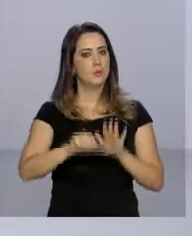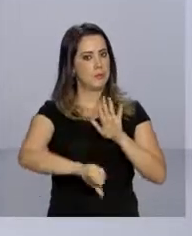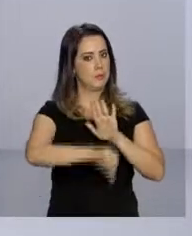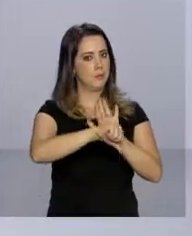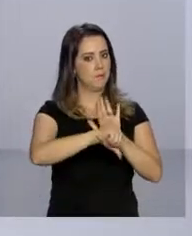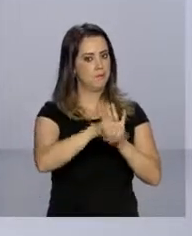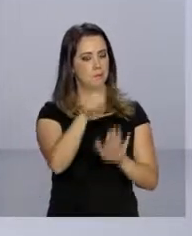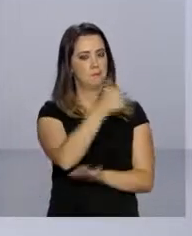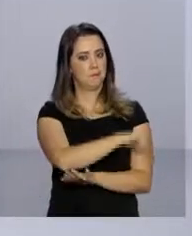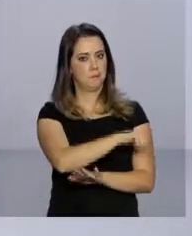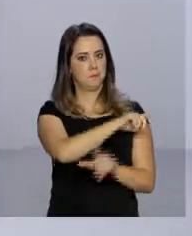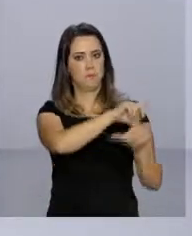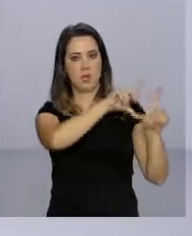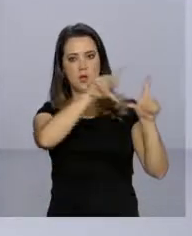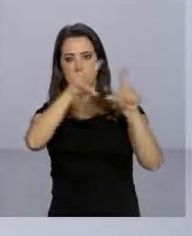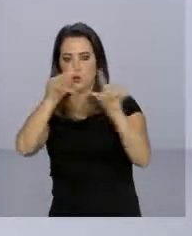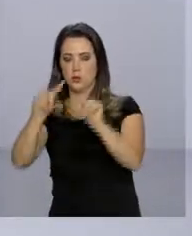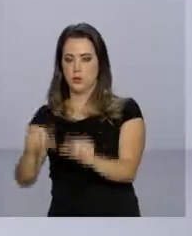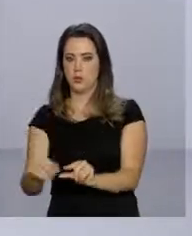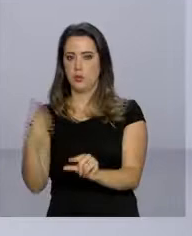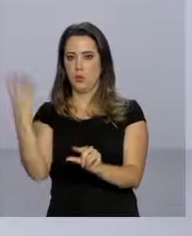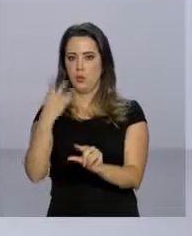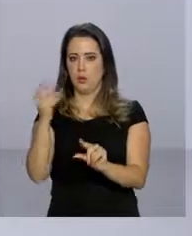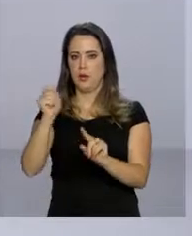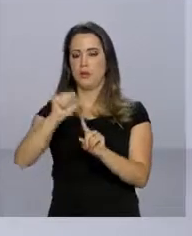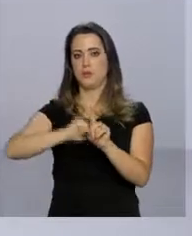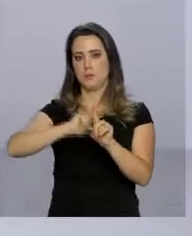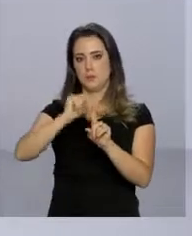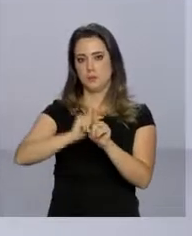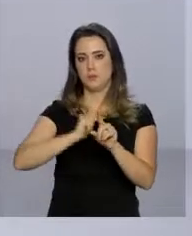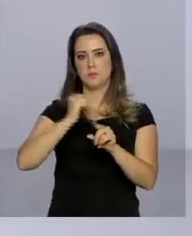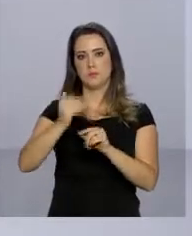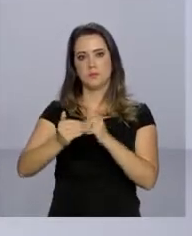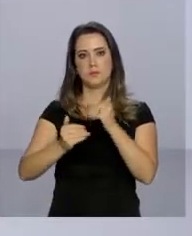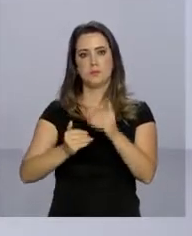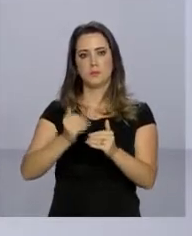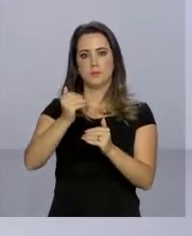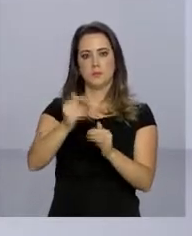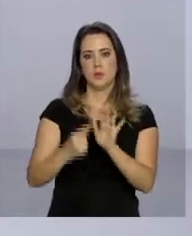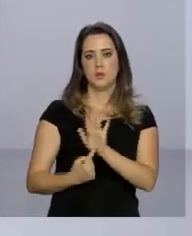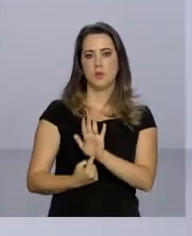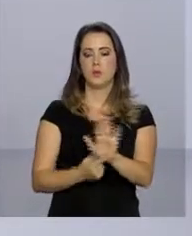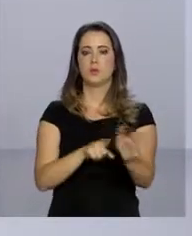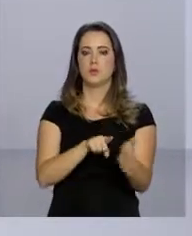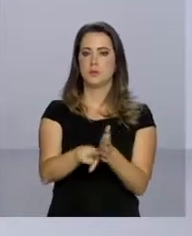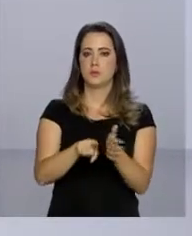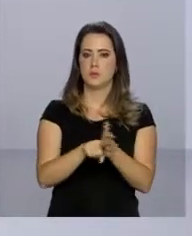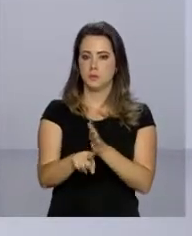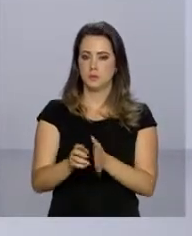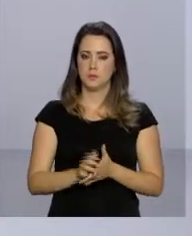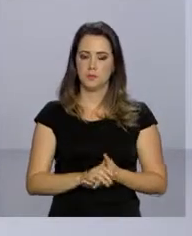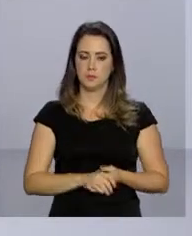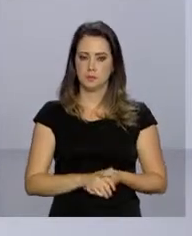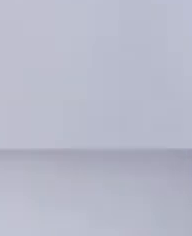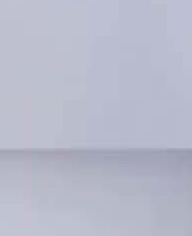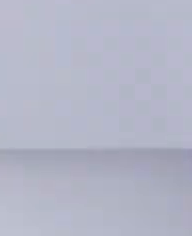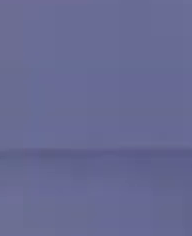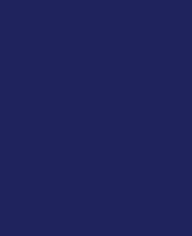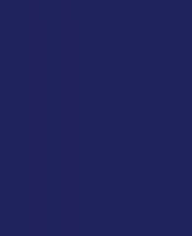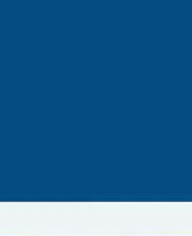no rio de janeiro caíram pelo quarto mês consecutivo é o que aponta pesquisa do instituto de segurança pública